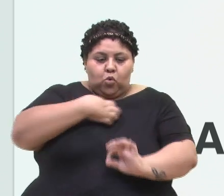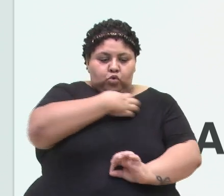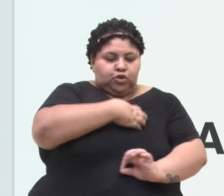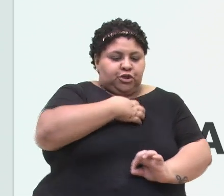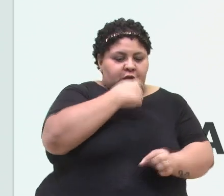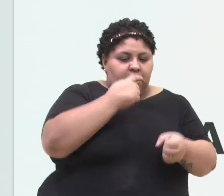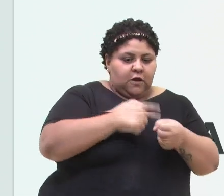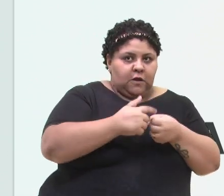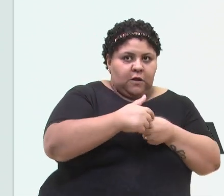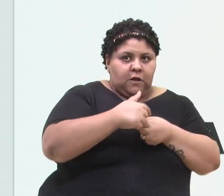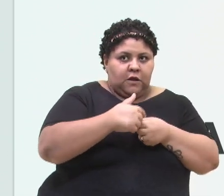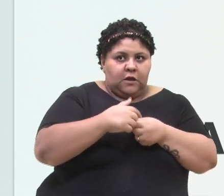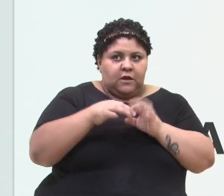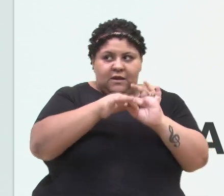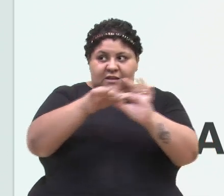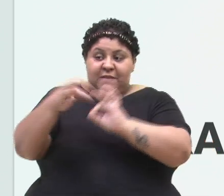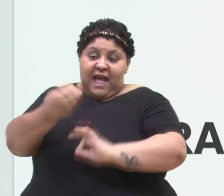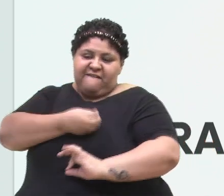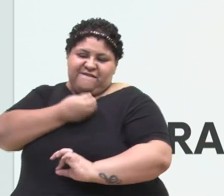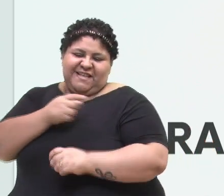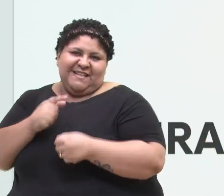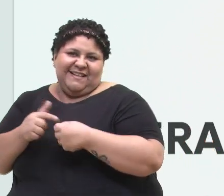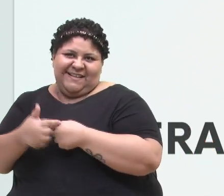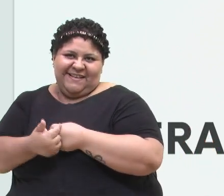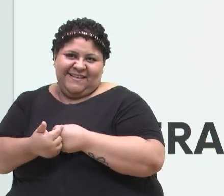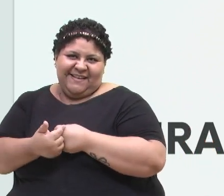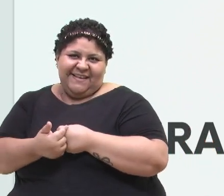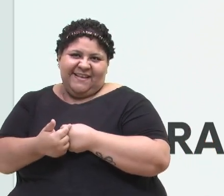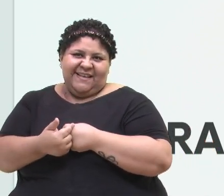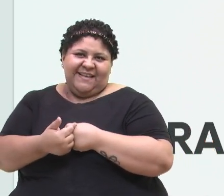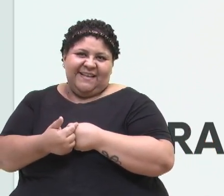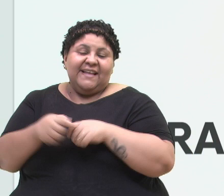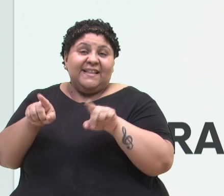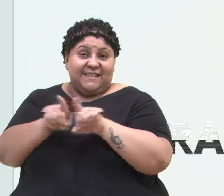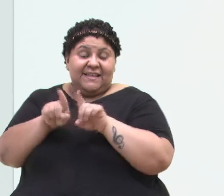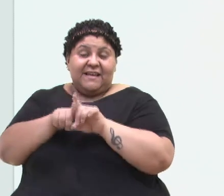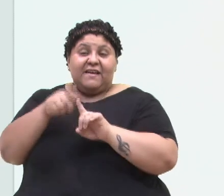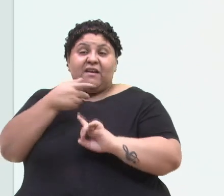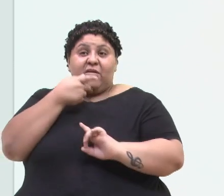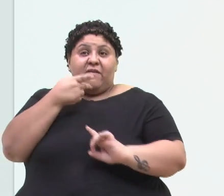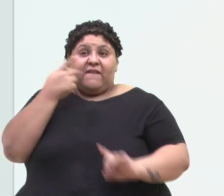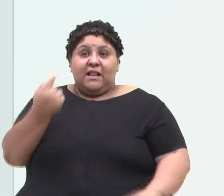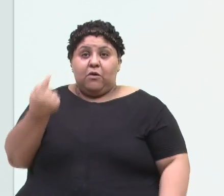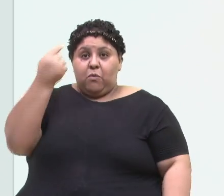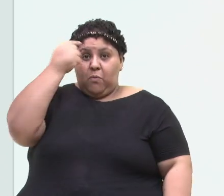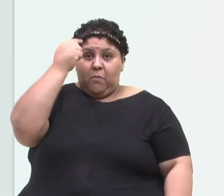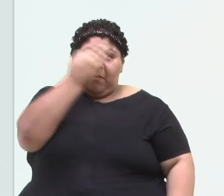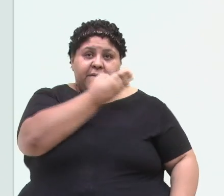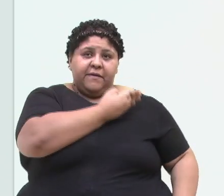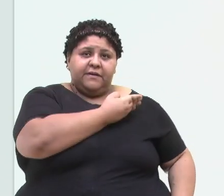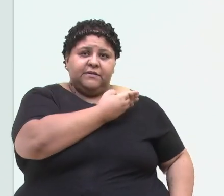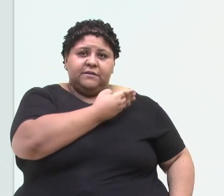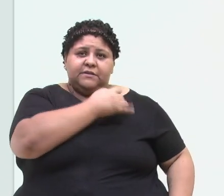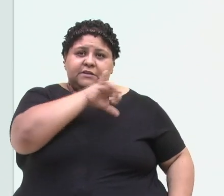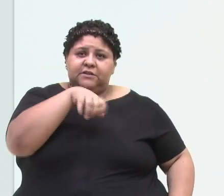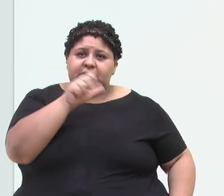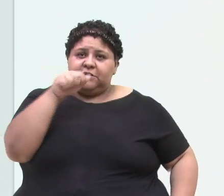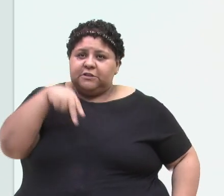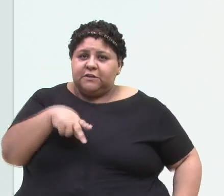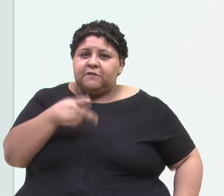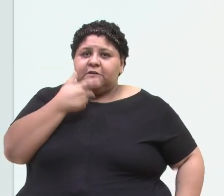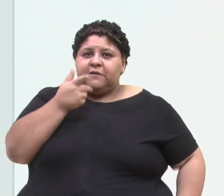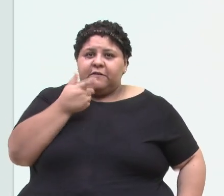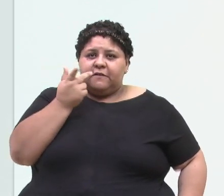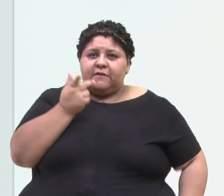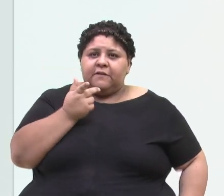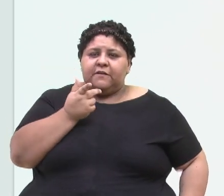e a vida da cidade. E Yangel também traz um pensamento sobre a cidade. Ele diz